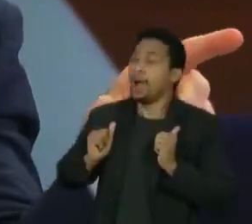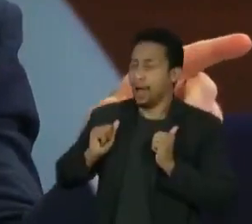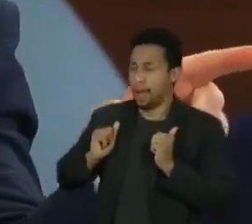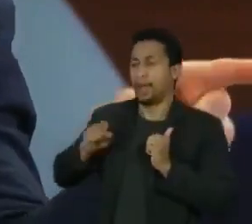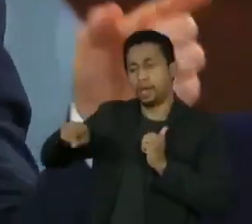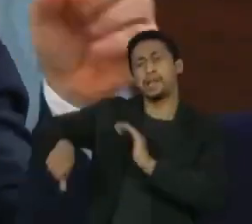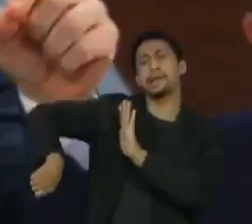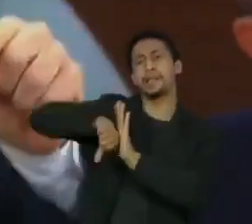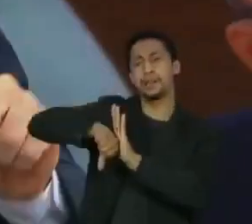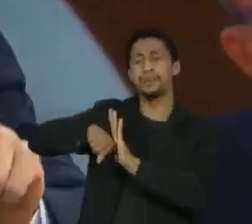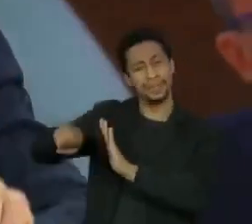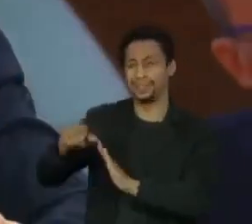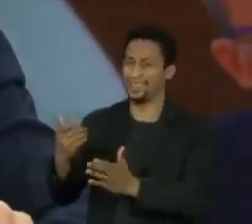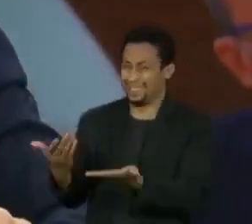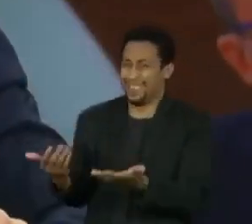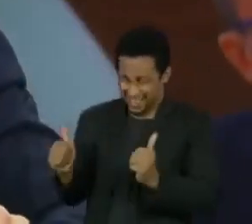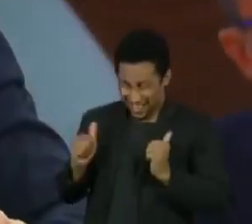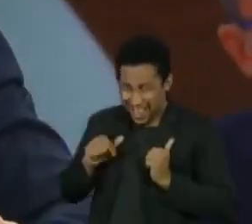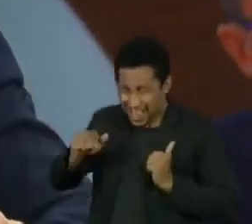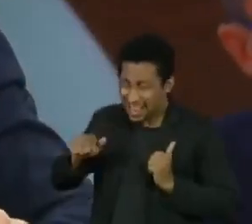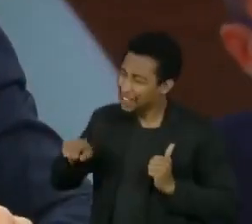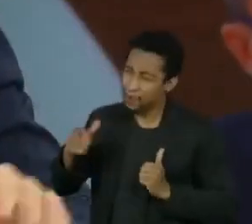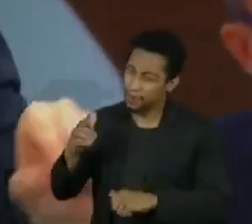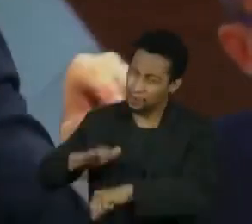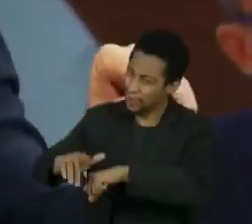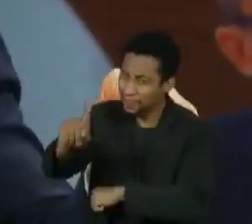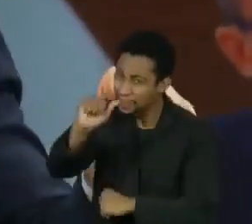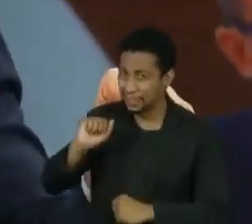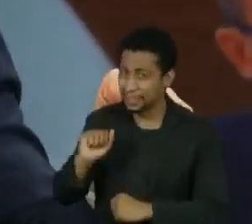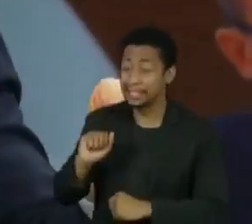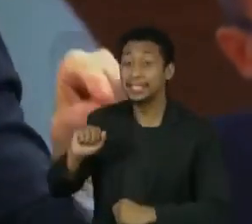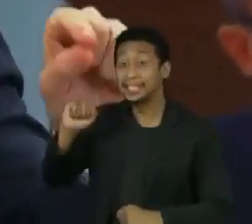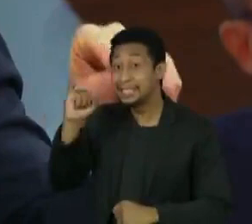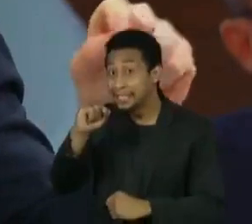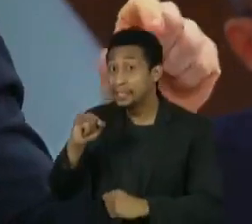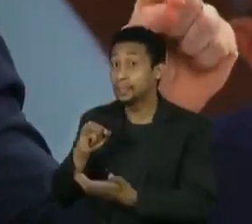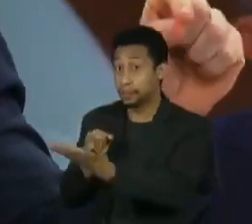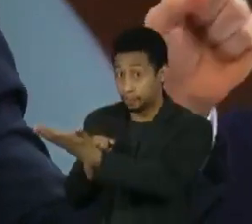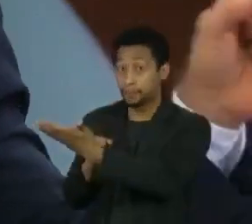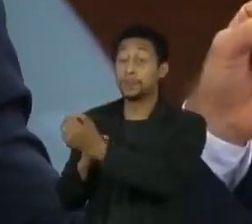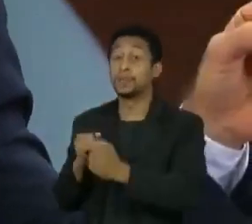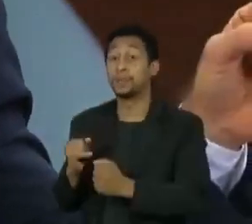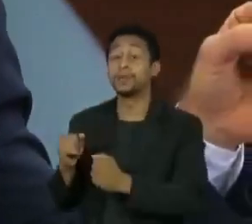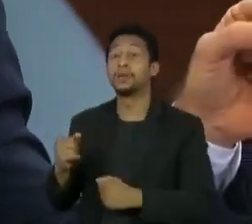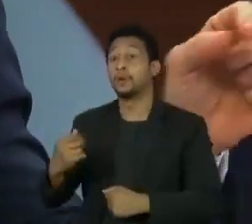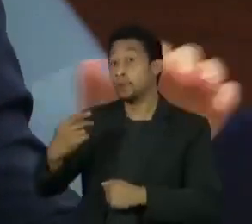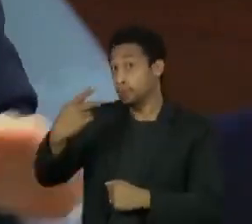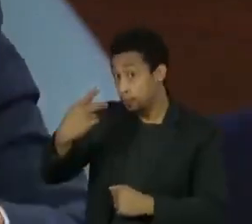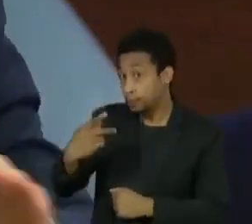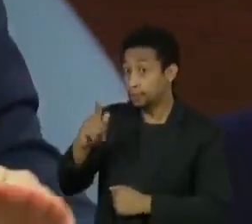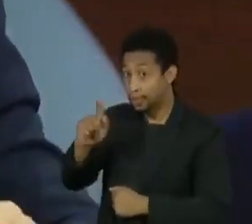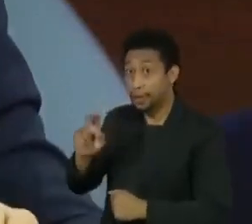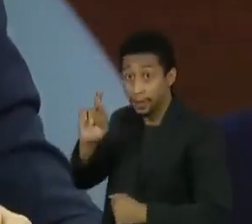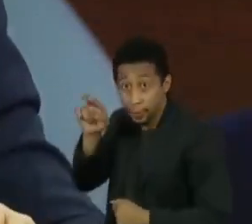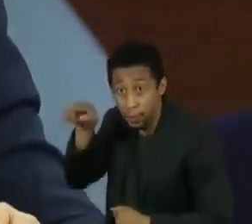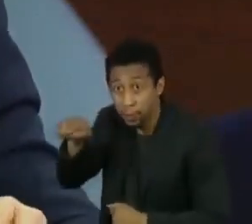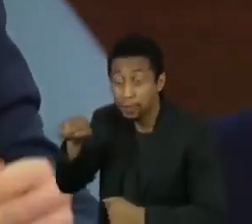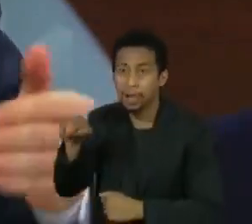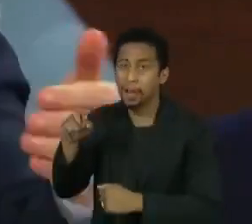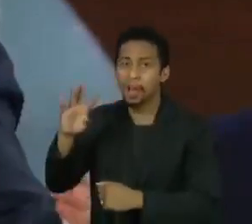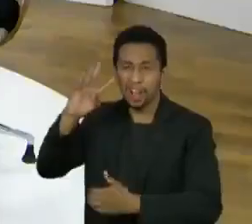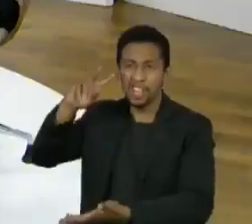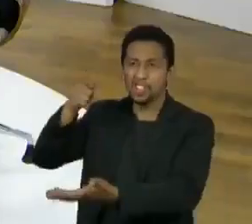fazer. Então, se o Procurador-Geral da República opinar pelo arquivamento, não tem